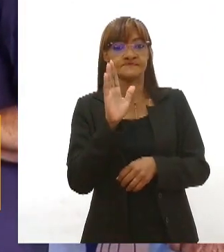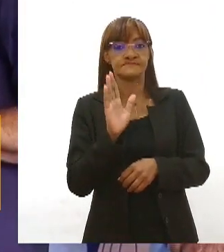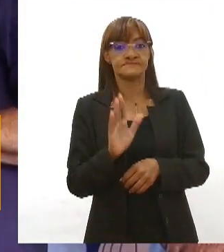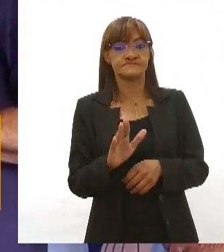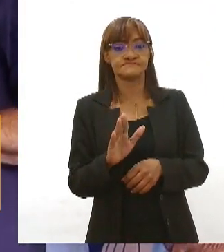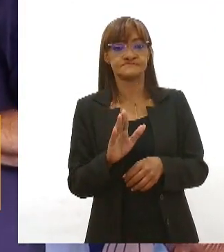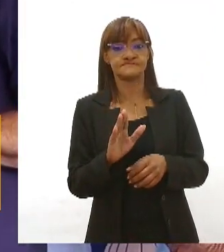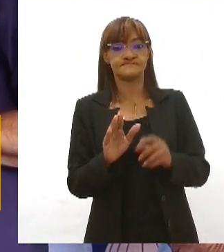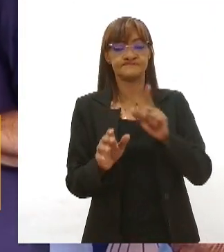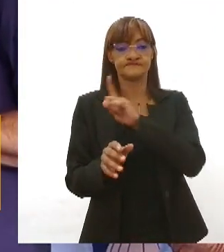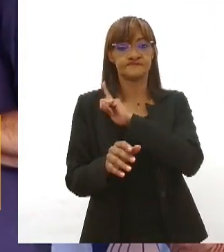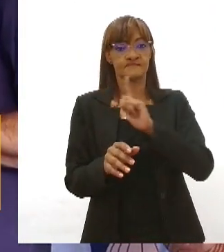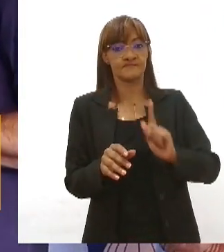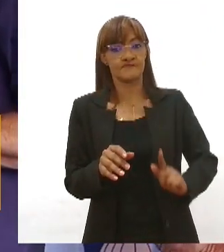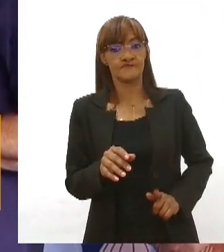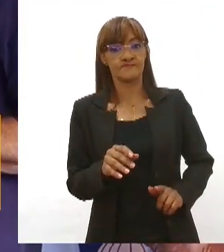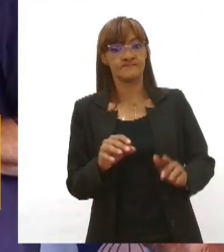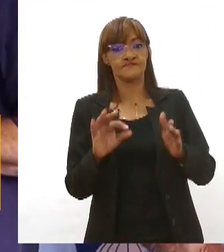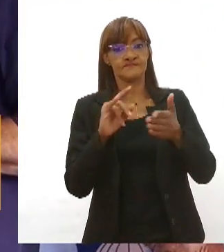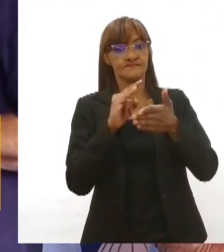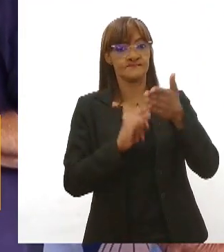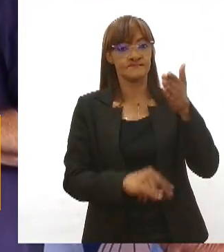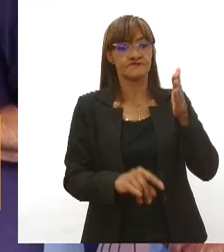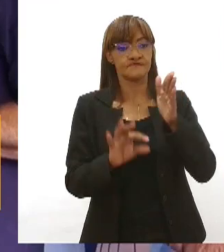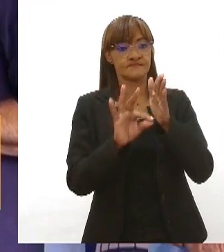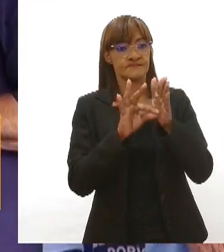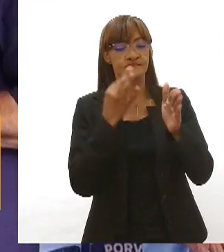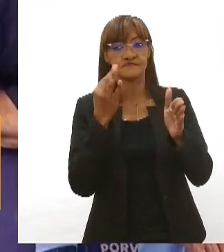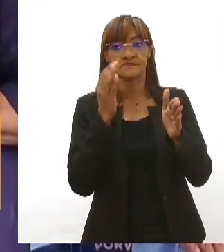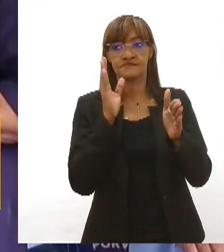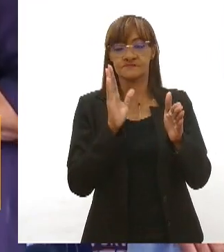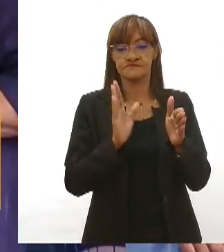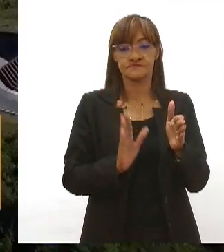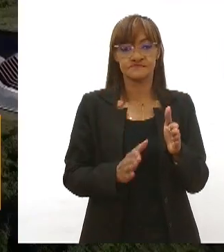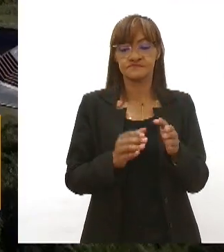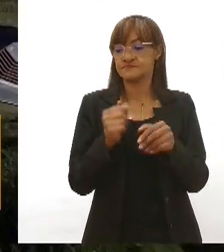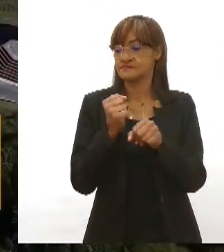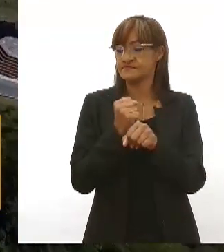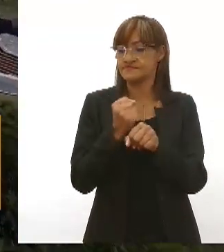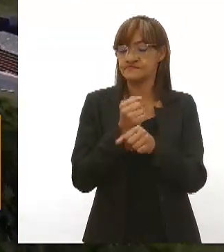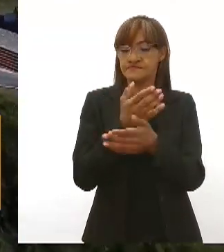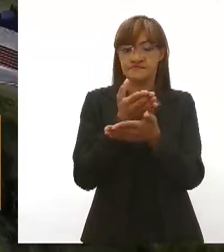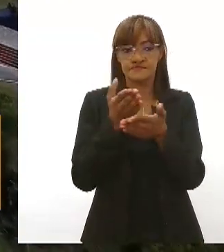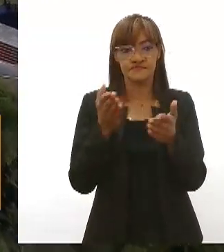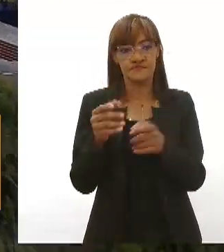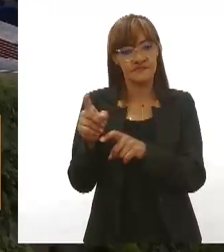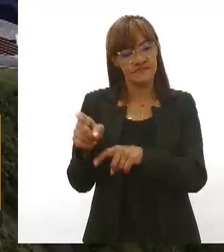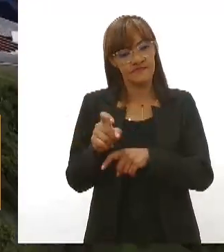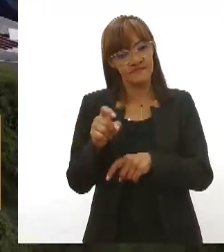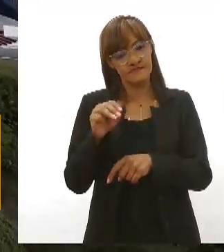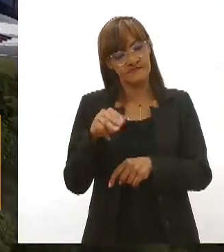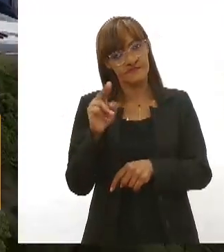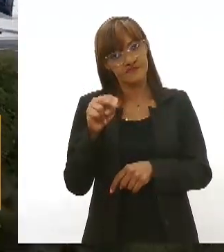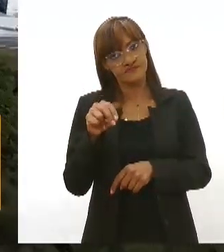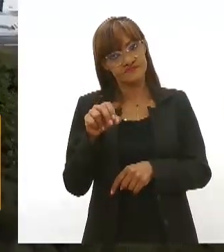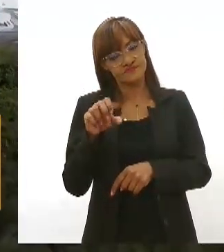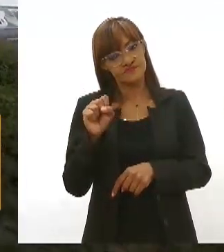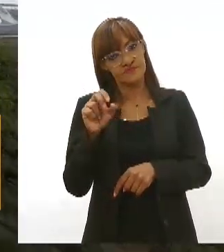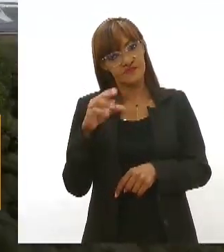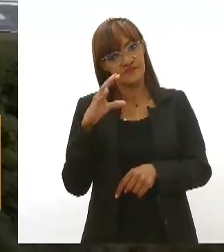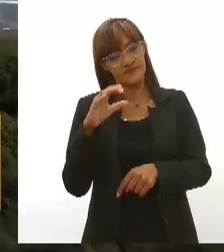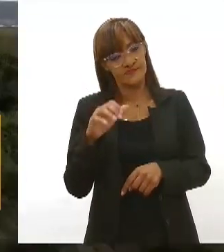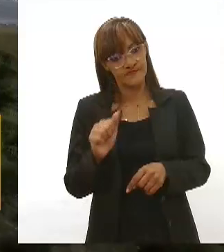em exercício Zezinho Sobral. As obras beneficiarão os povoados Muçuca, que terá a quadra de